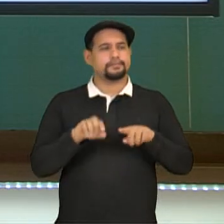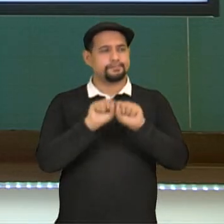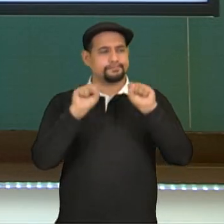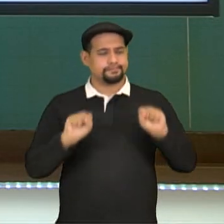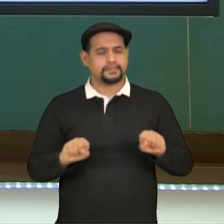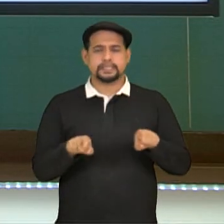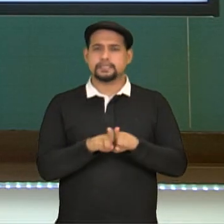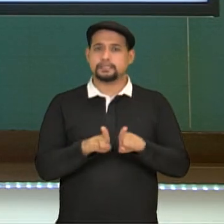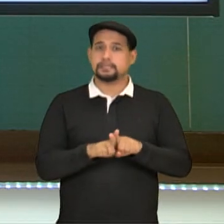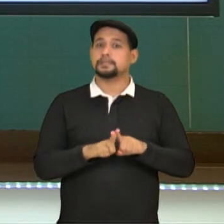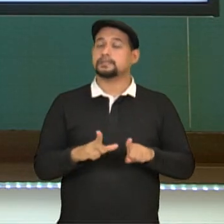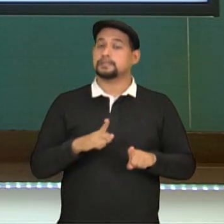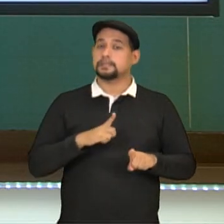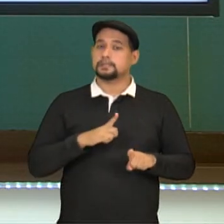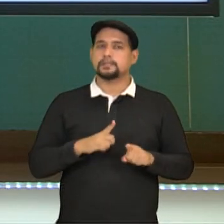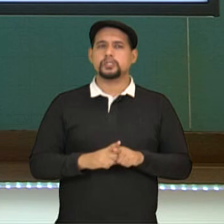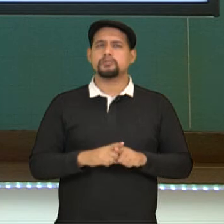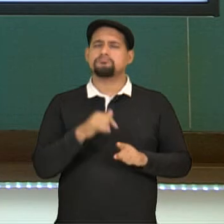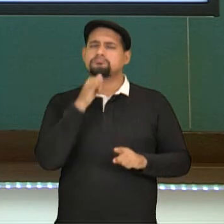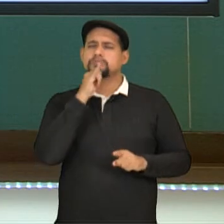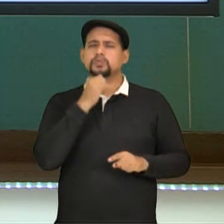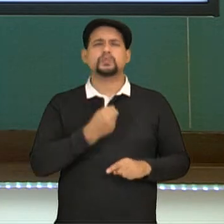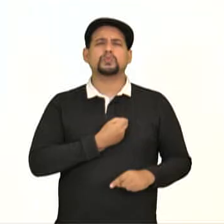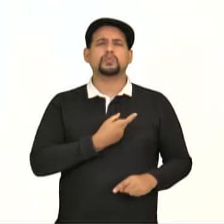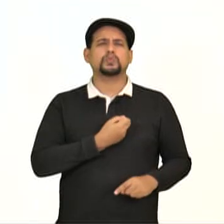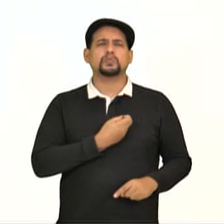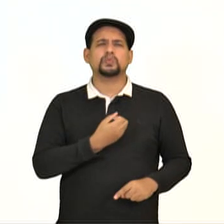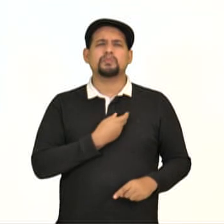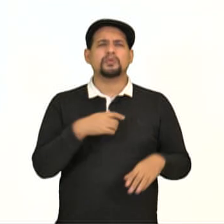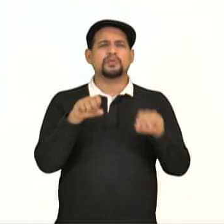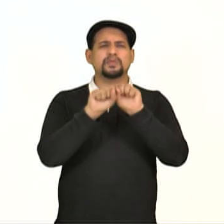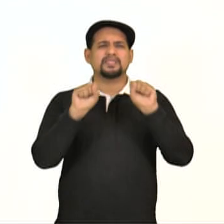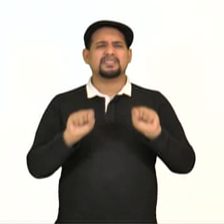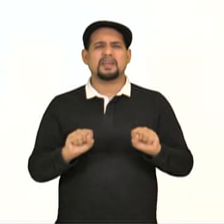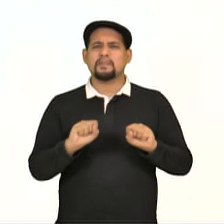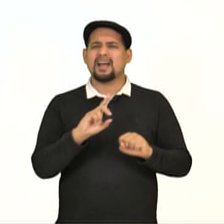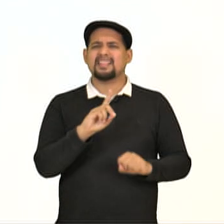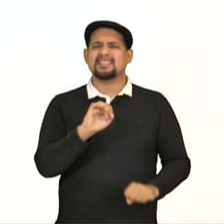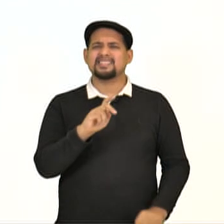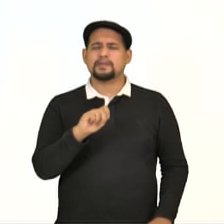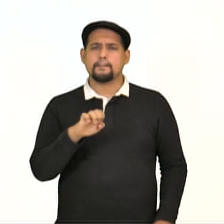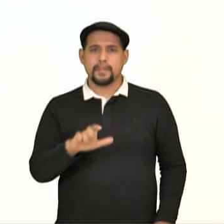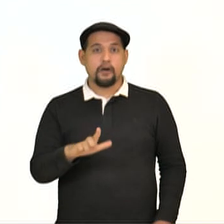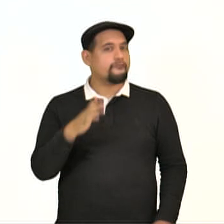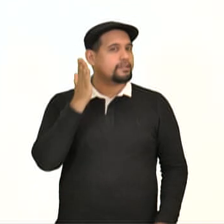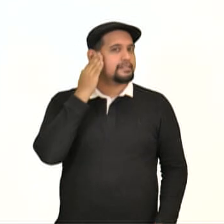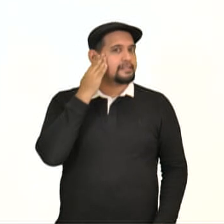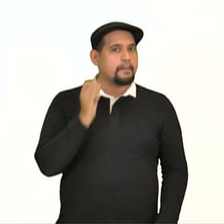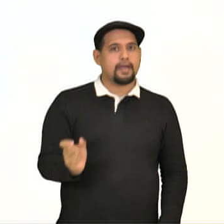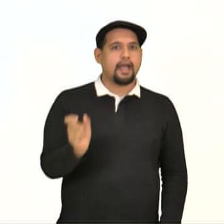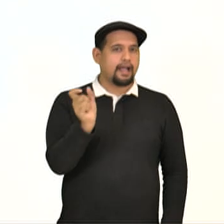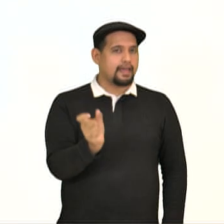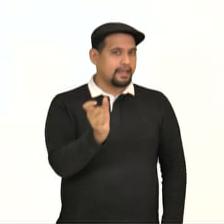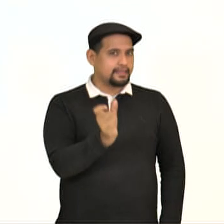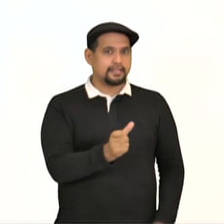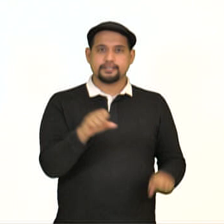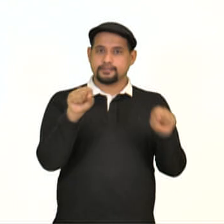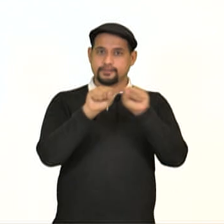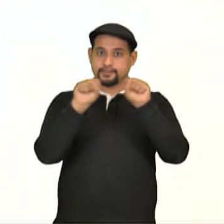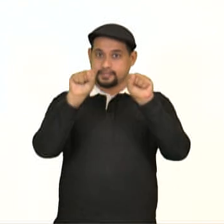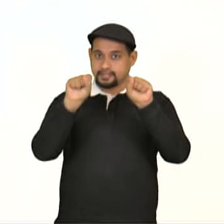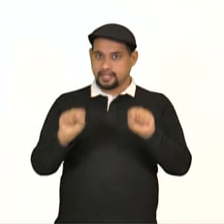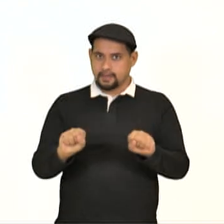sistema de numeração decimal. Bom, mas sistema de numeração, você sabe quais são as características de um sistema de